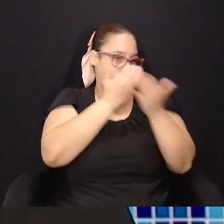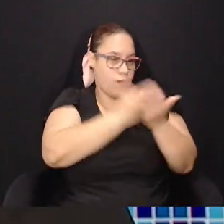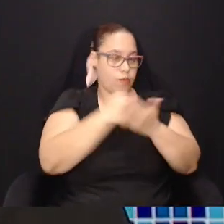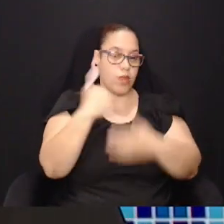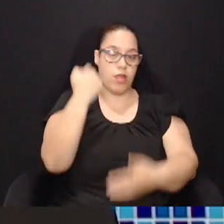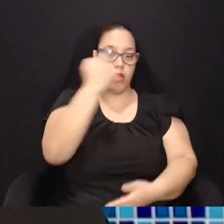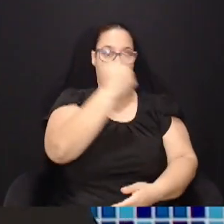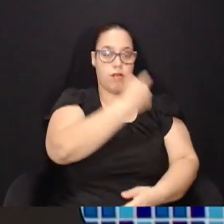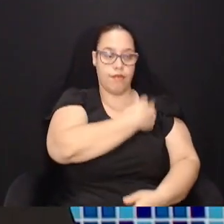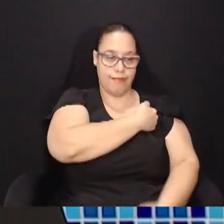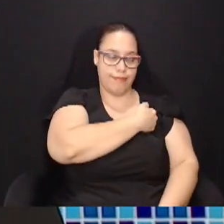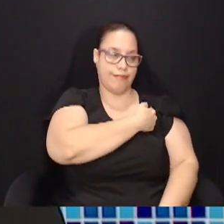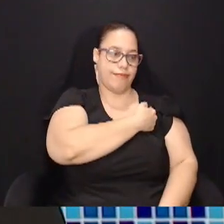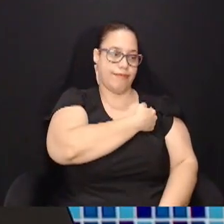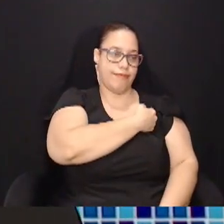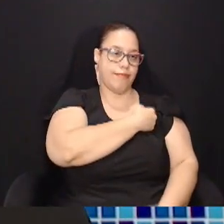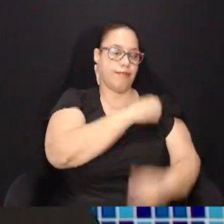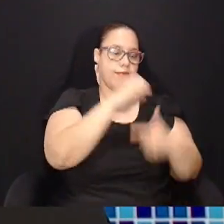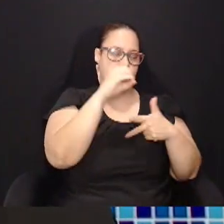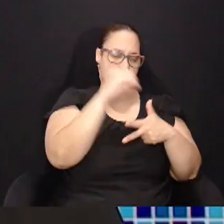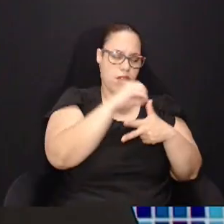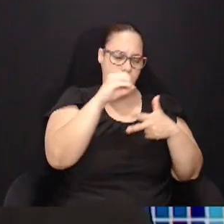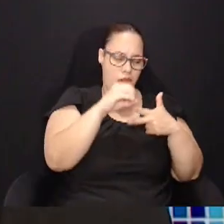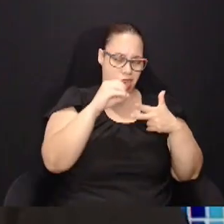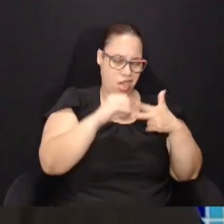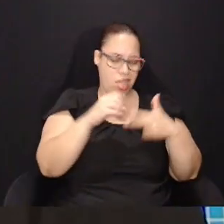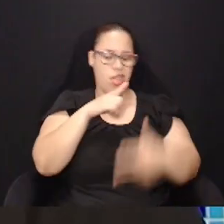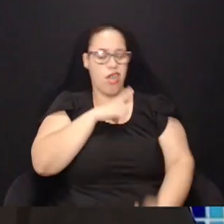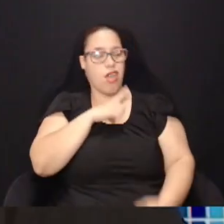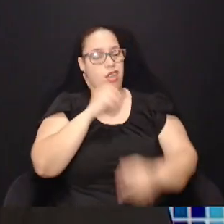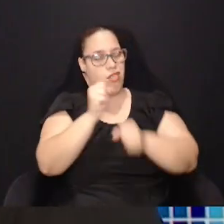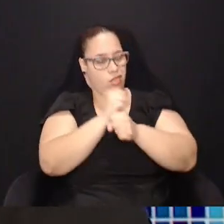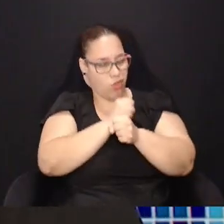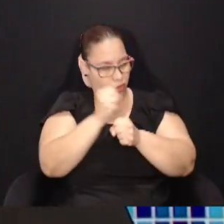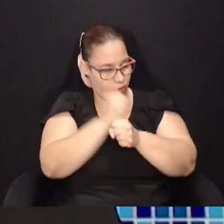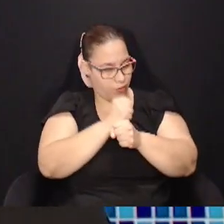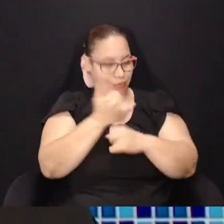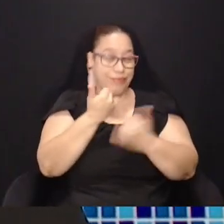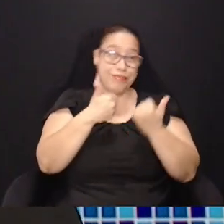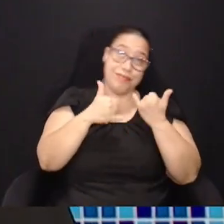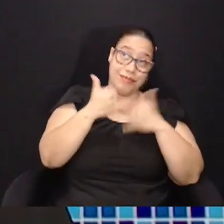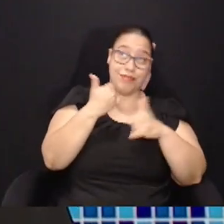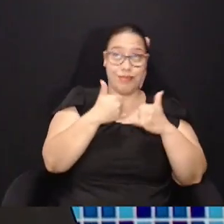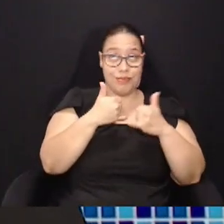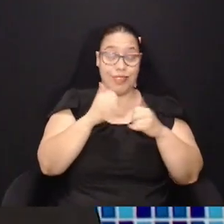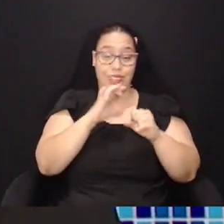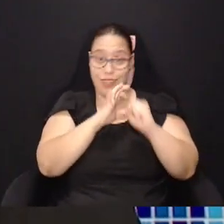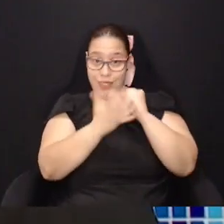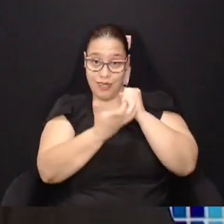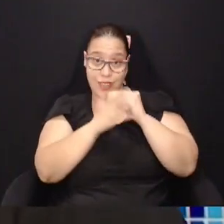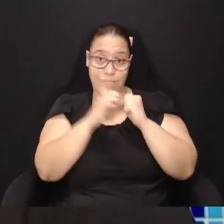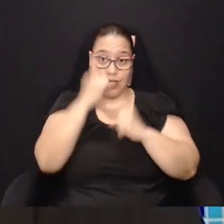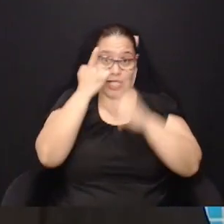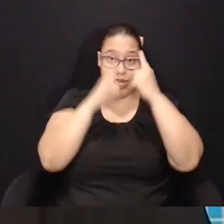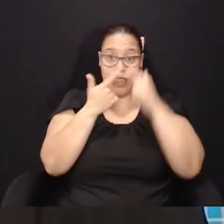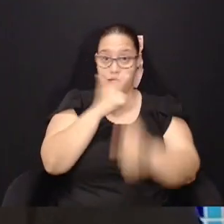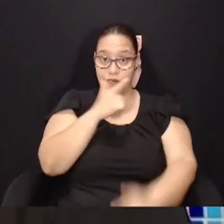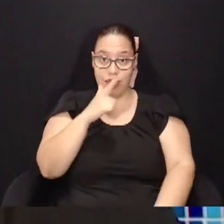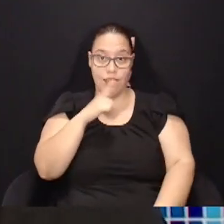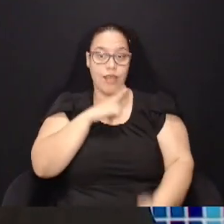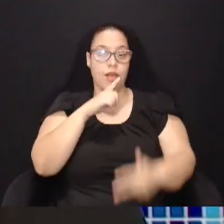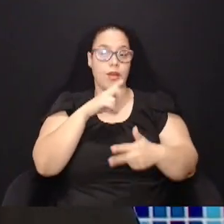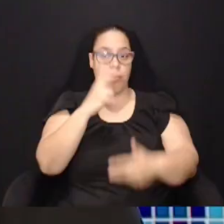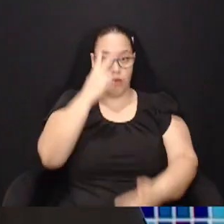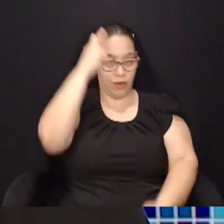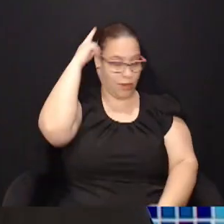então Enem tem todo ano. A gente até brinca que na pandemia o carnaval não teve, mas vestibular teve e o Enem estava